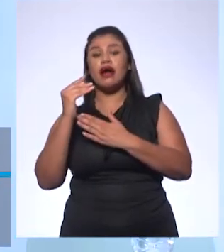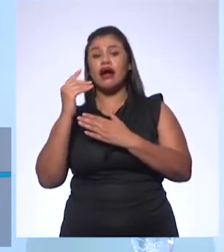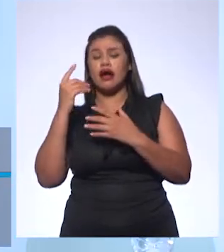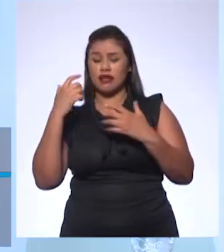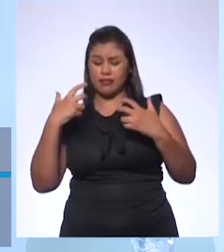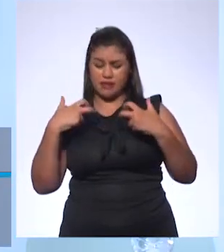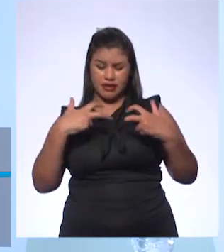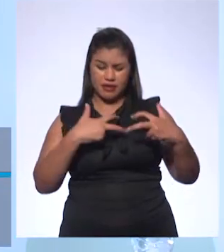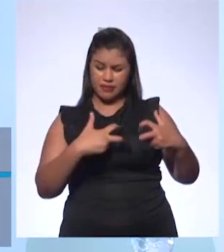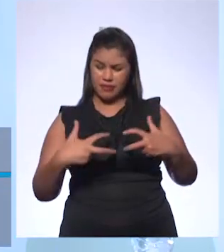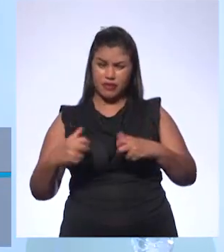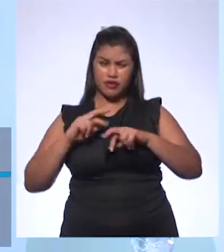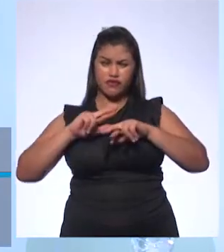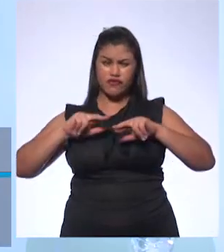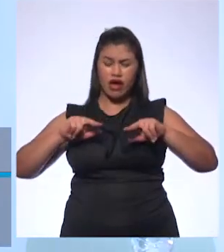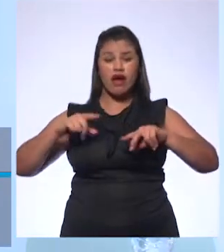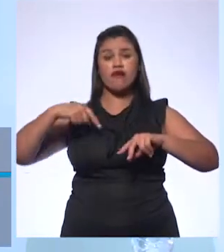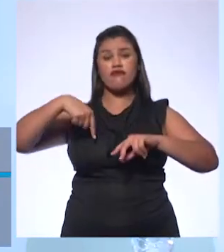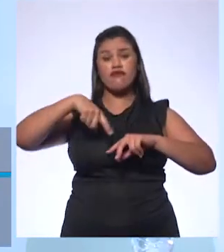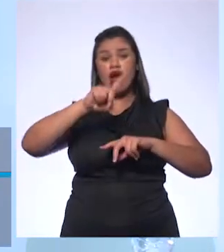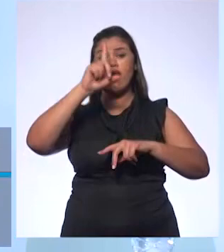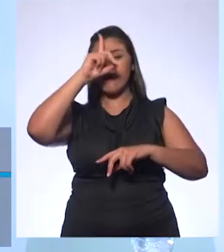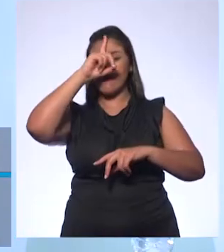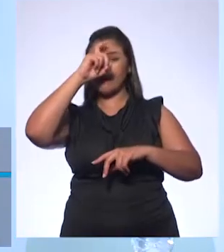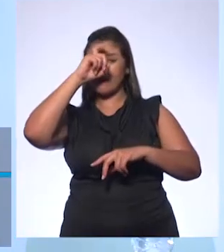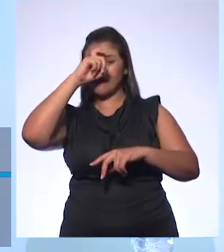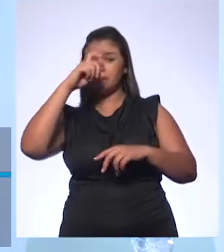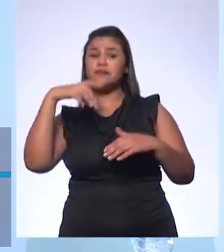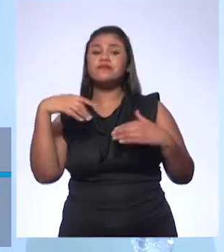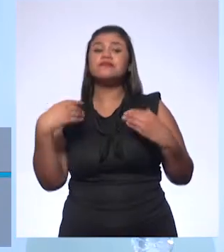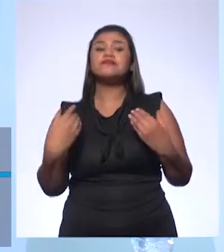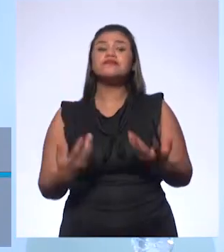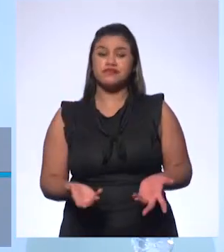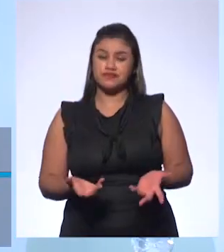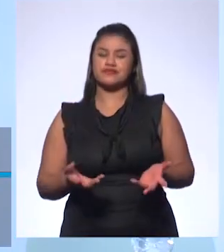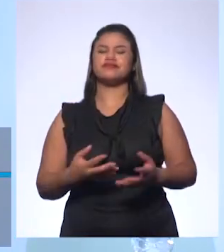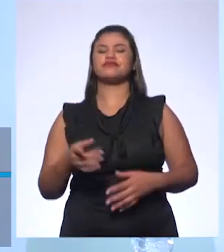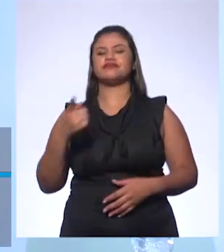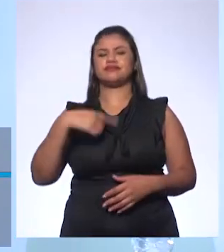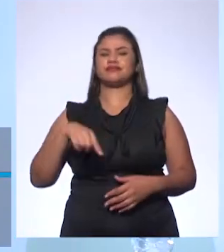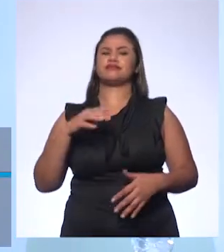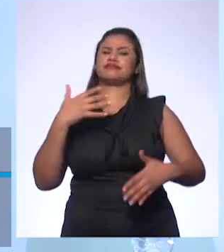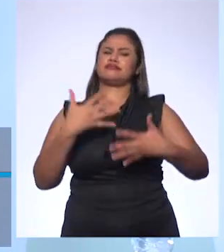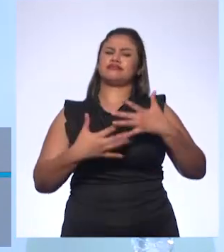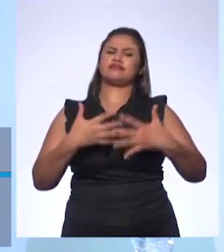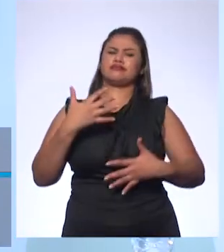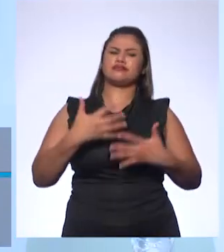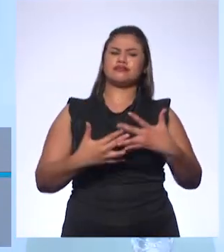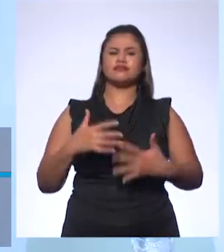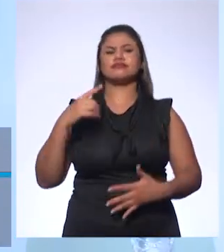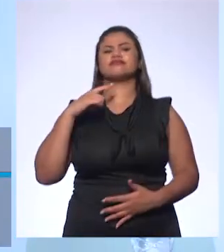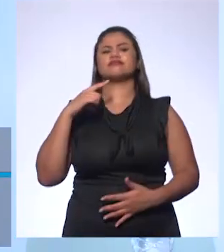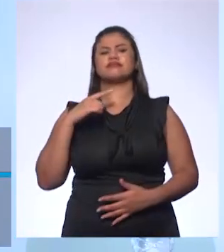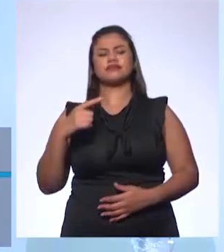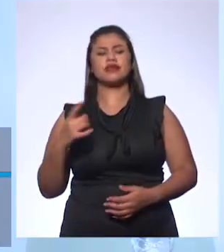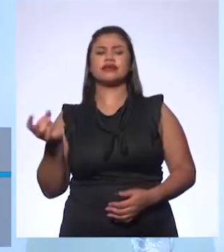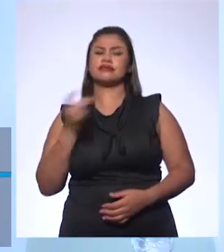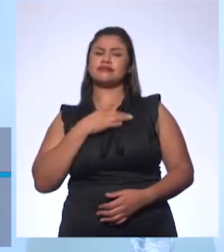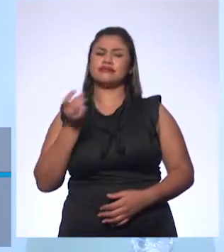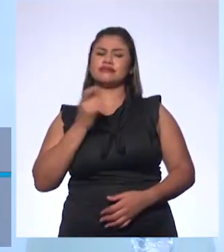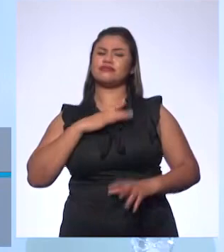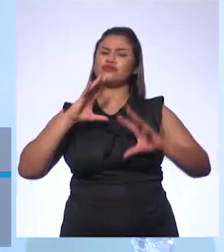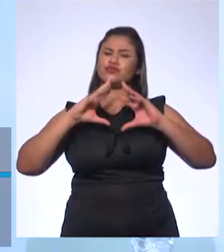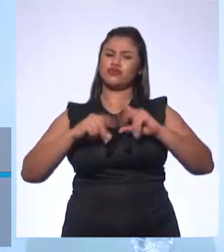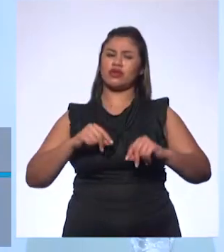né? Porque também é um grande problema. Quando eu devo ir ao hospital, né? Sim. A gente fica perdido, porque a gente fica com medo de